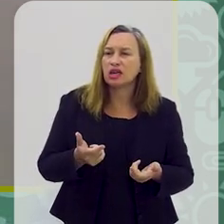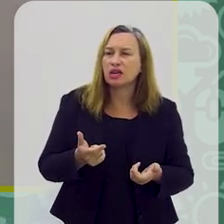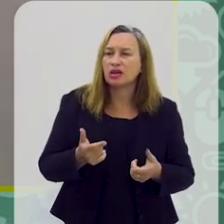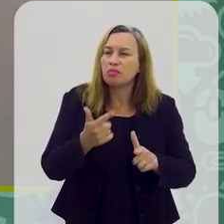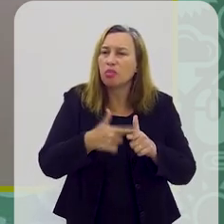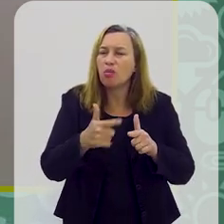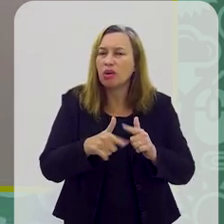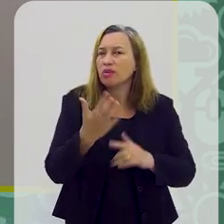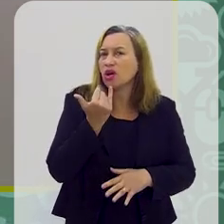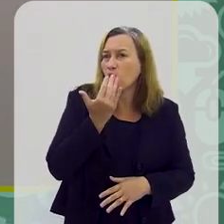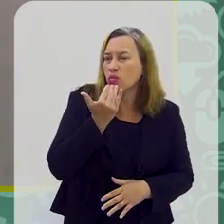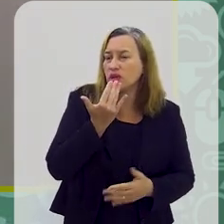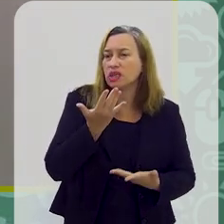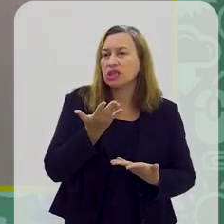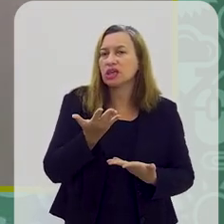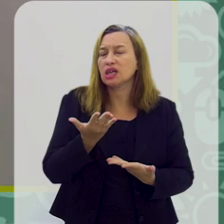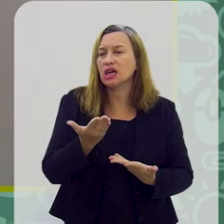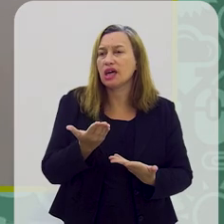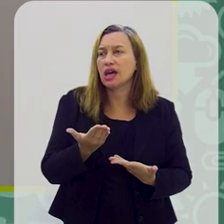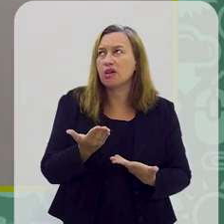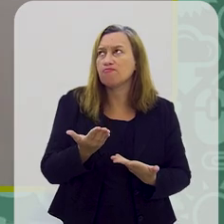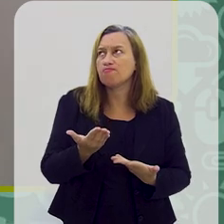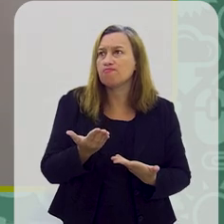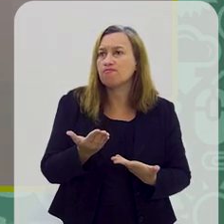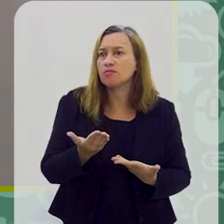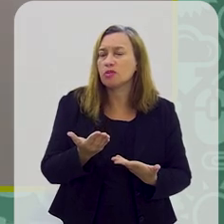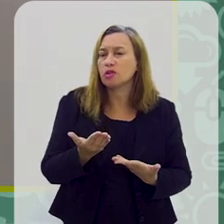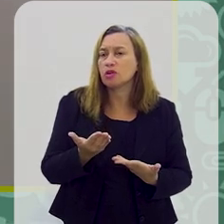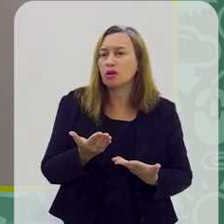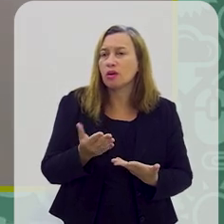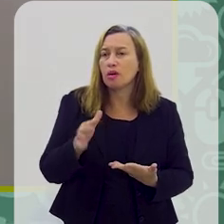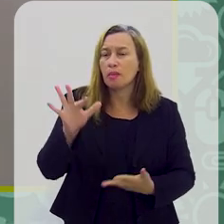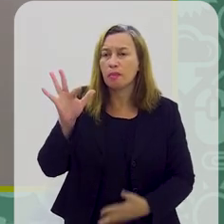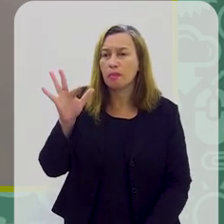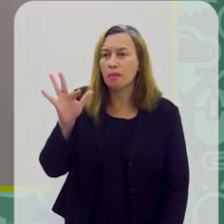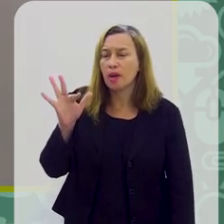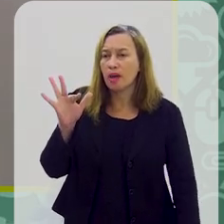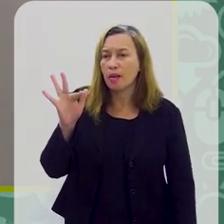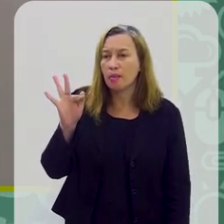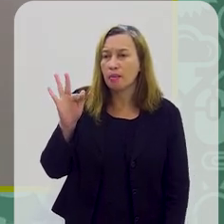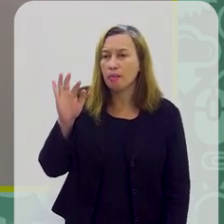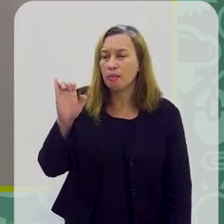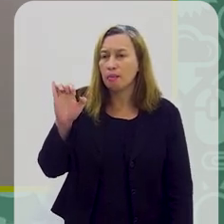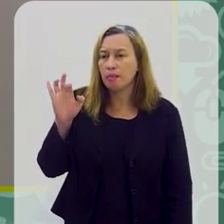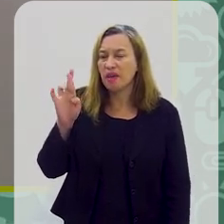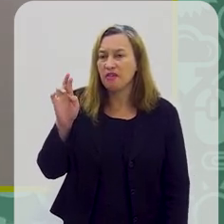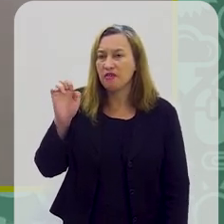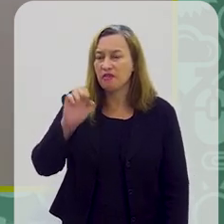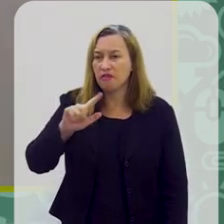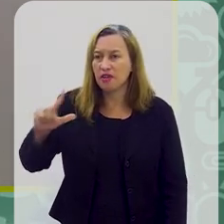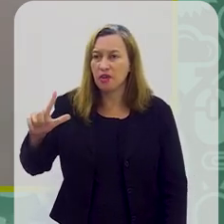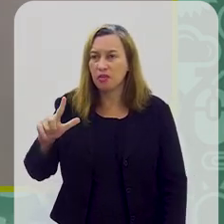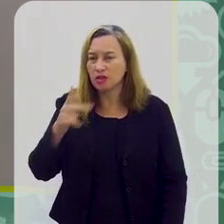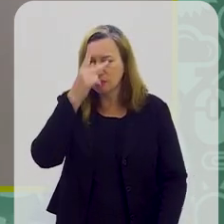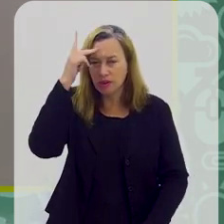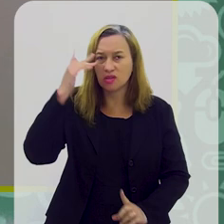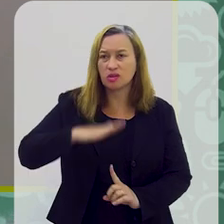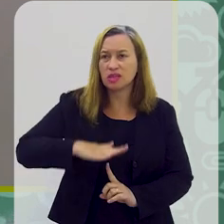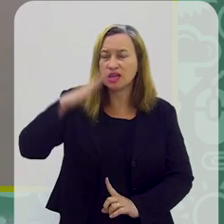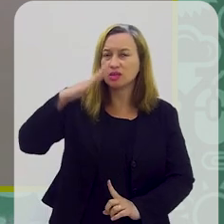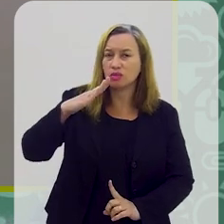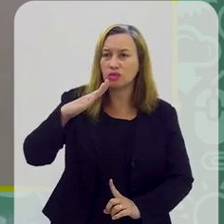alimentares, quando são perfis de pessoas adultas tentando